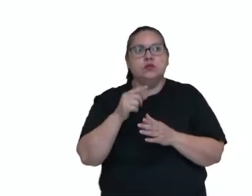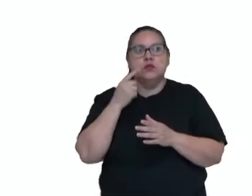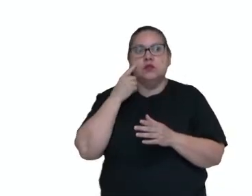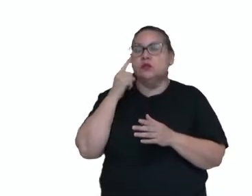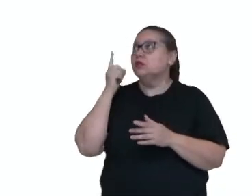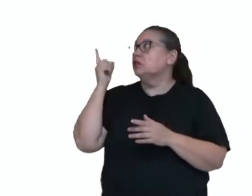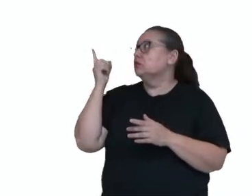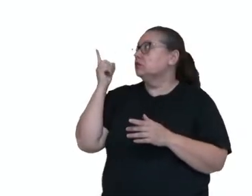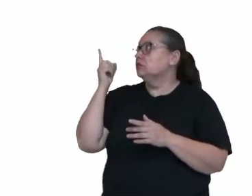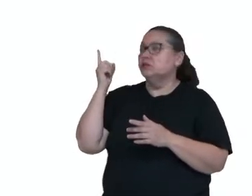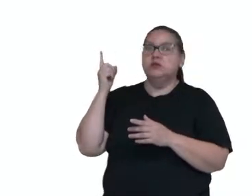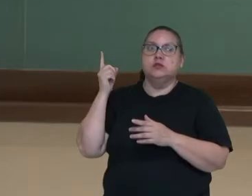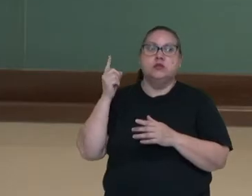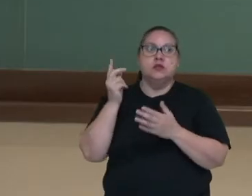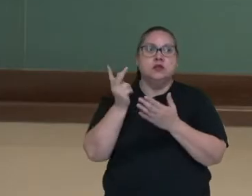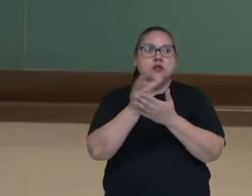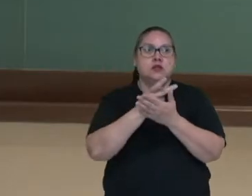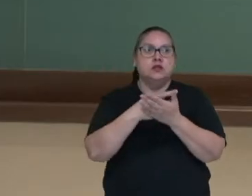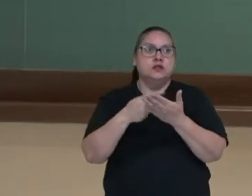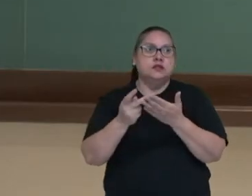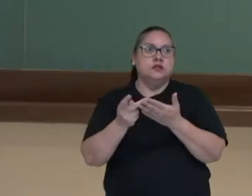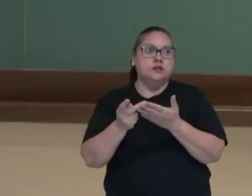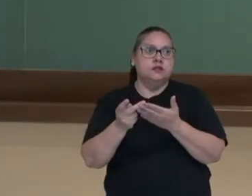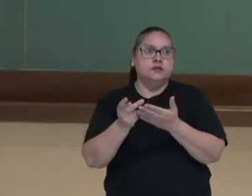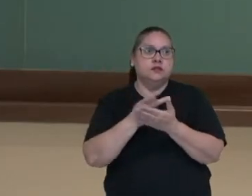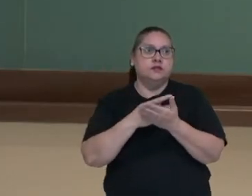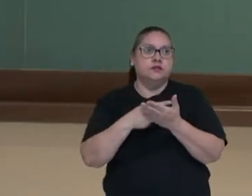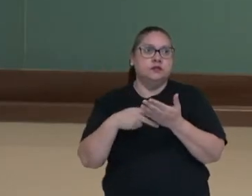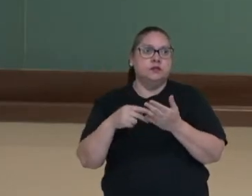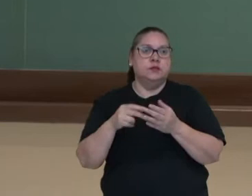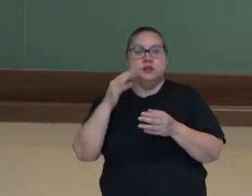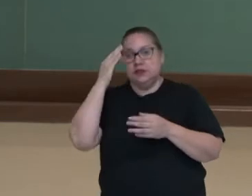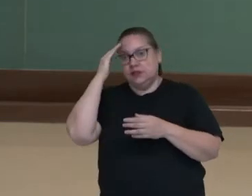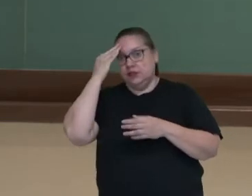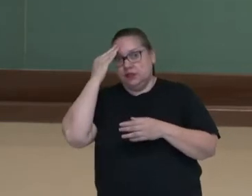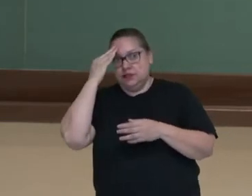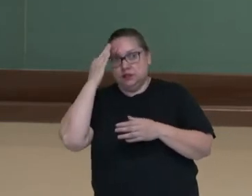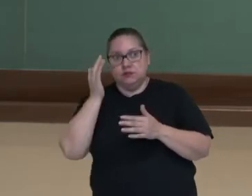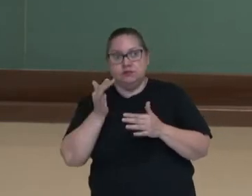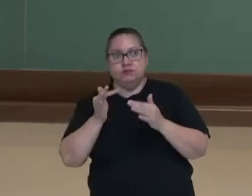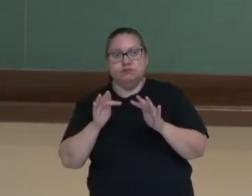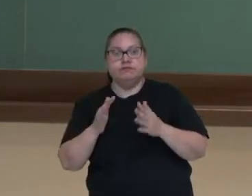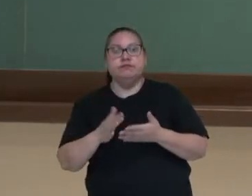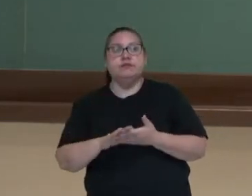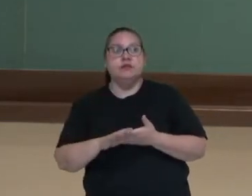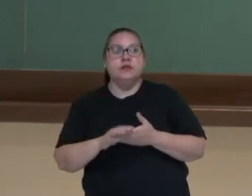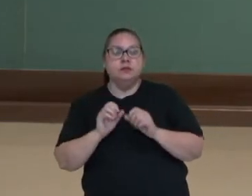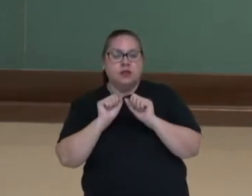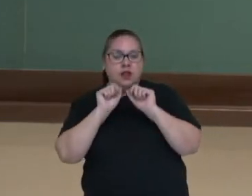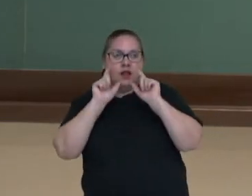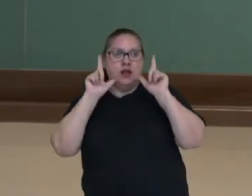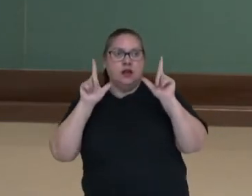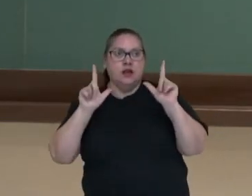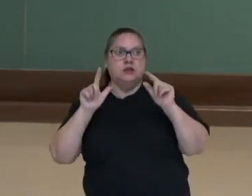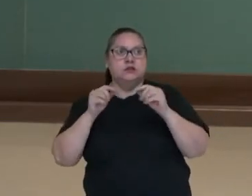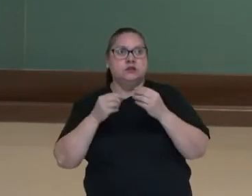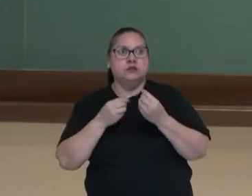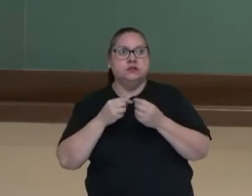imagem é para desenhar para a gente entender, né? Enfim, tá bem claro para nós aqui